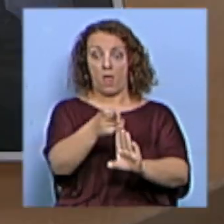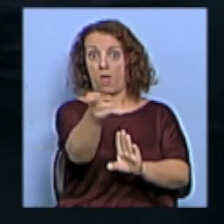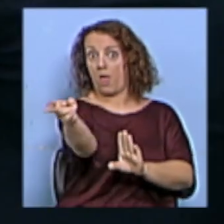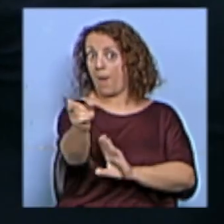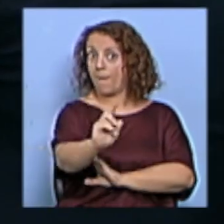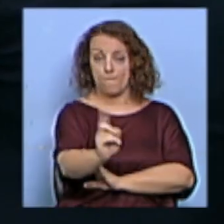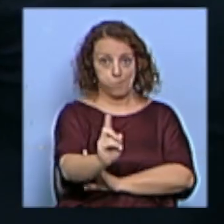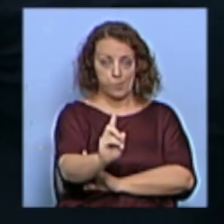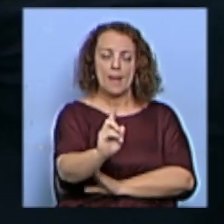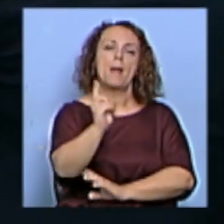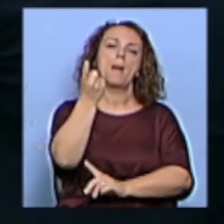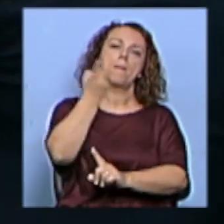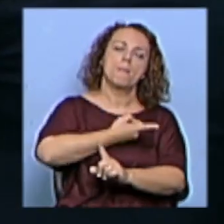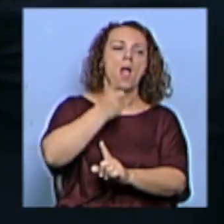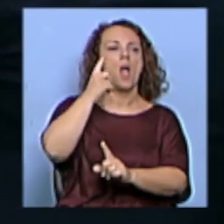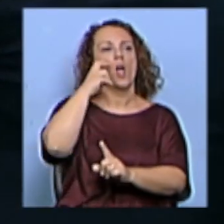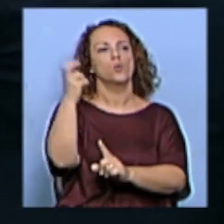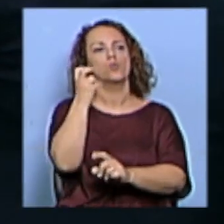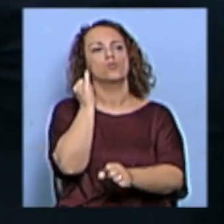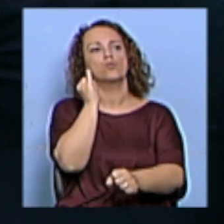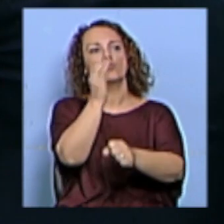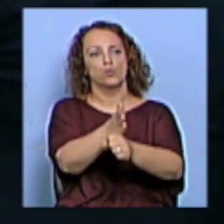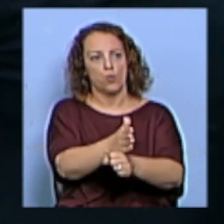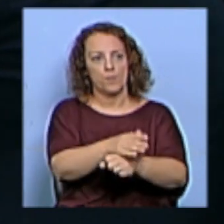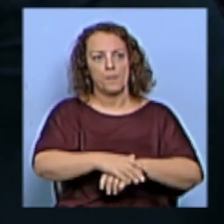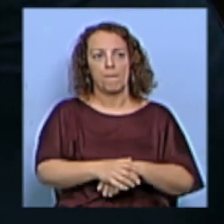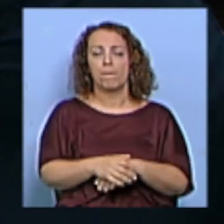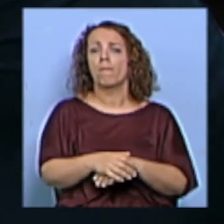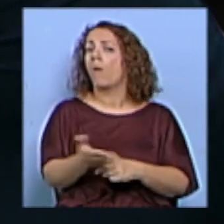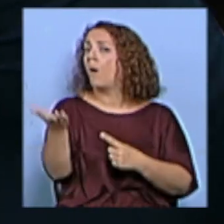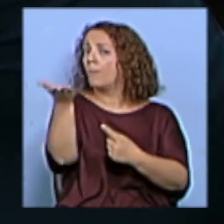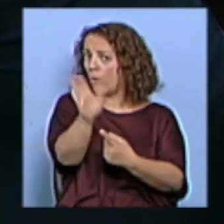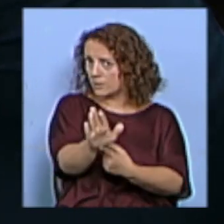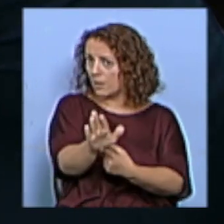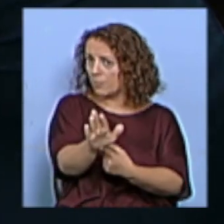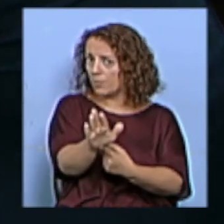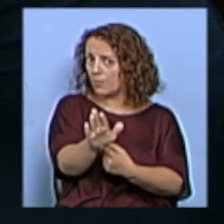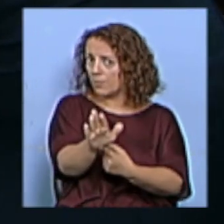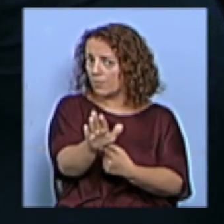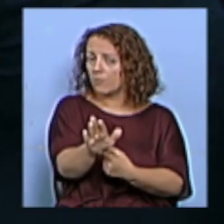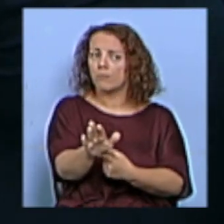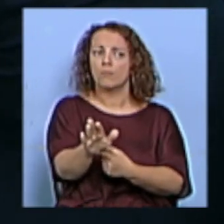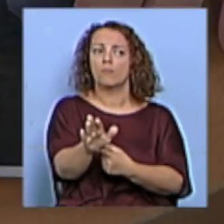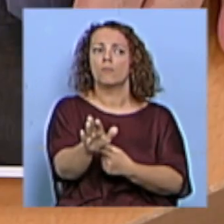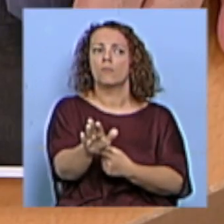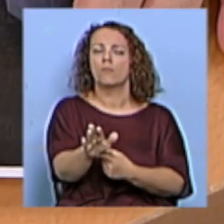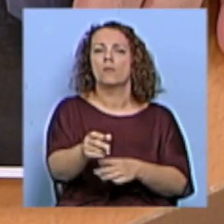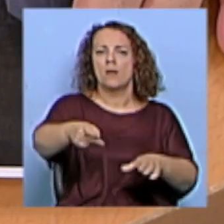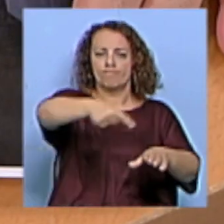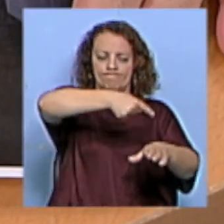teremos que encontrar outras soluções. E uma outra solução poderá ser fazer um circuito completo.